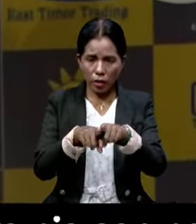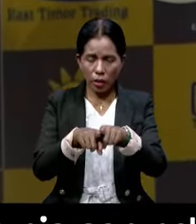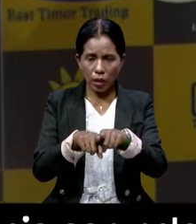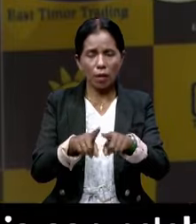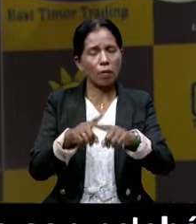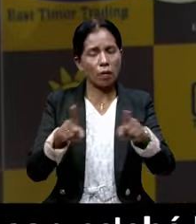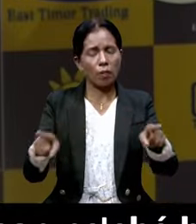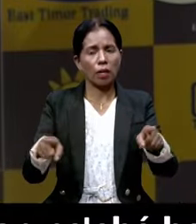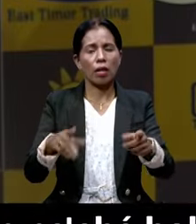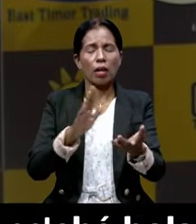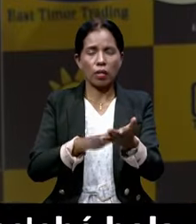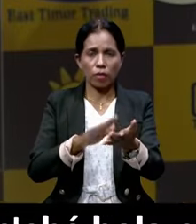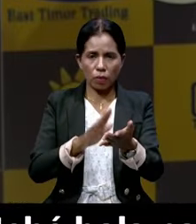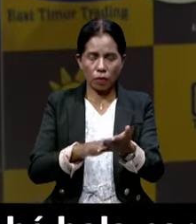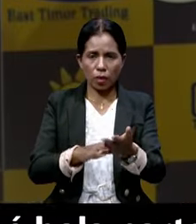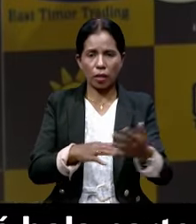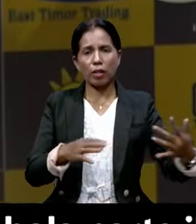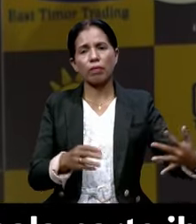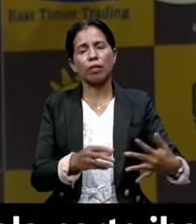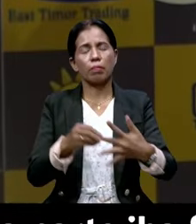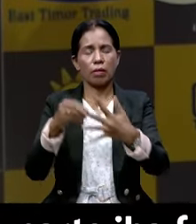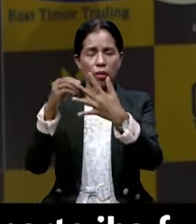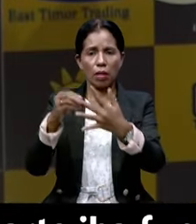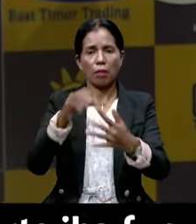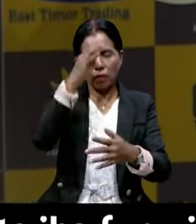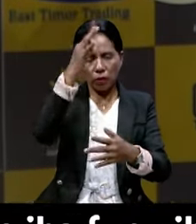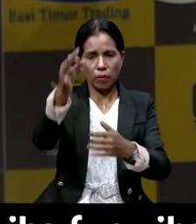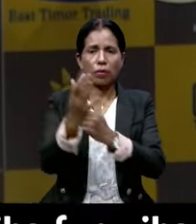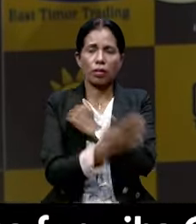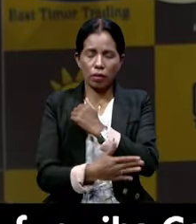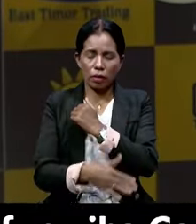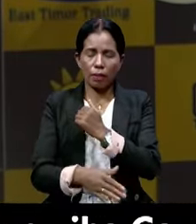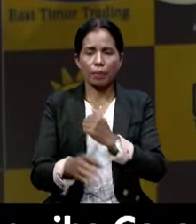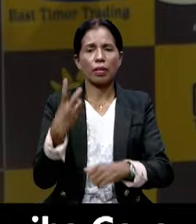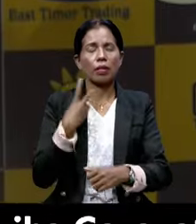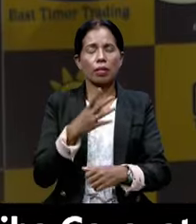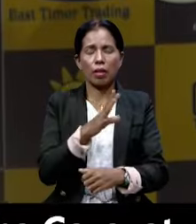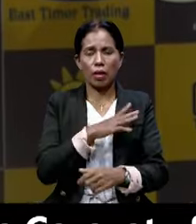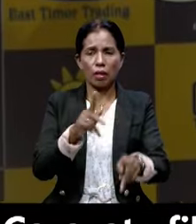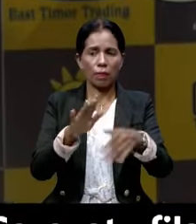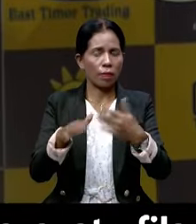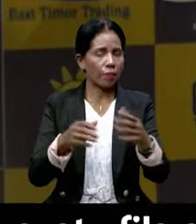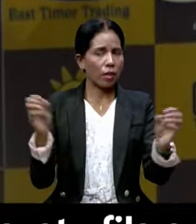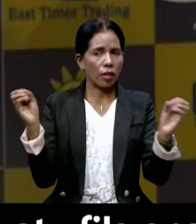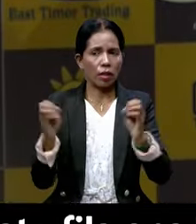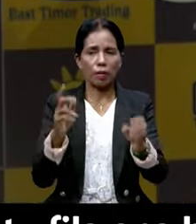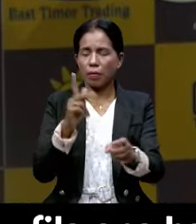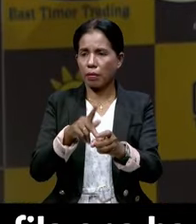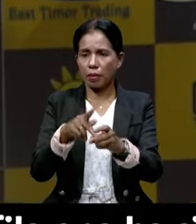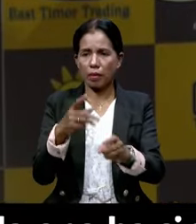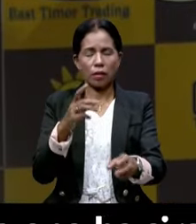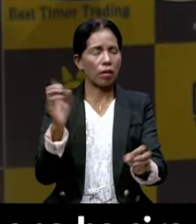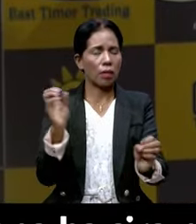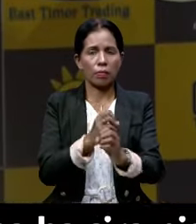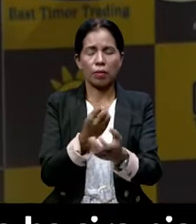qualidade escola é número um para ir depois futuro na saúde se depende vai ida né lá depende vai ida né minerais lá depende vai ida né